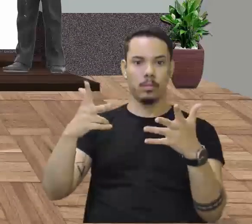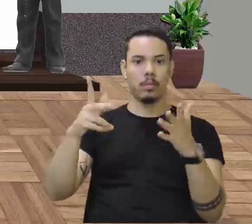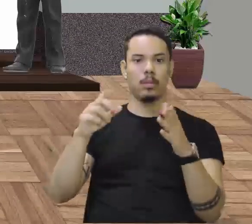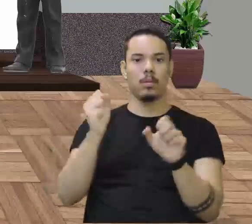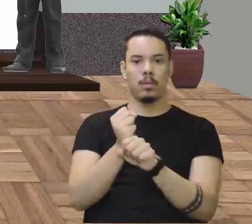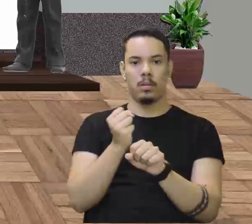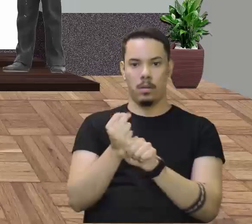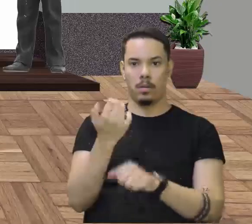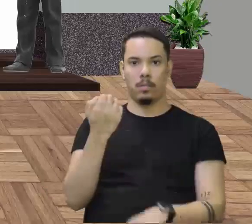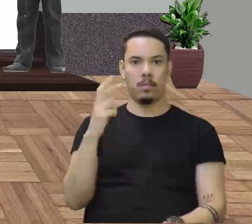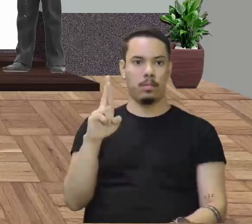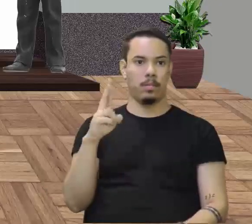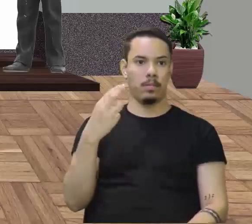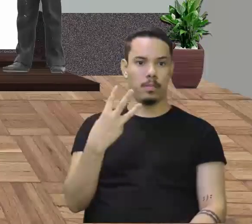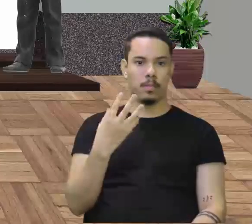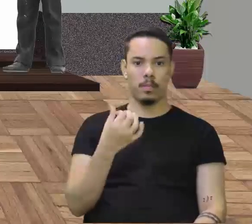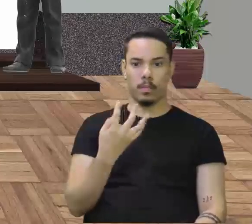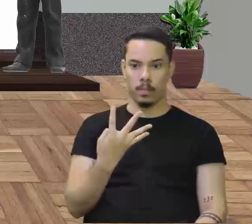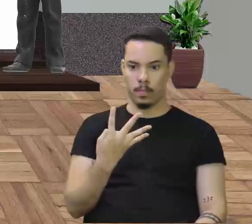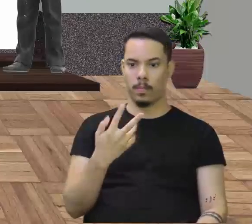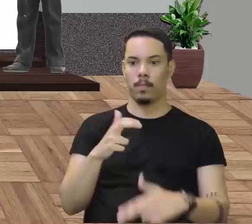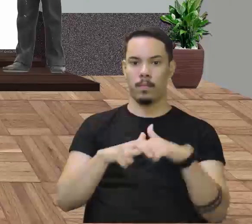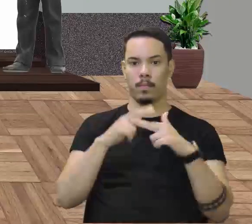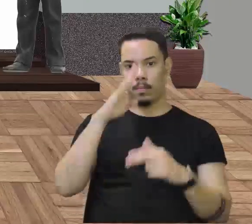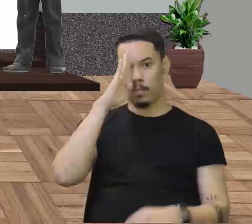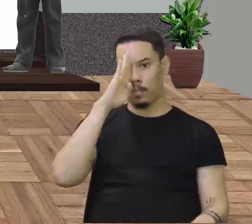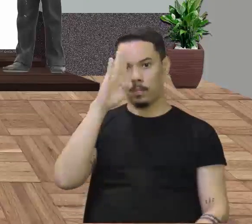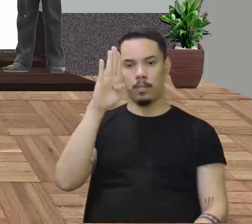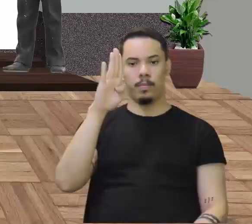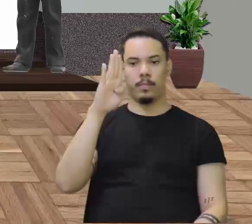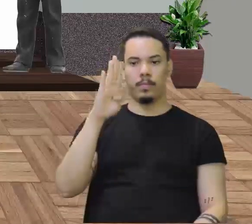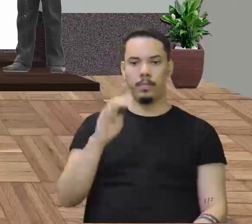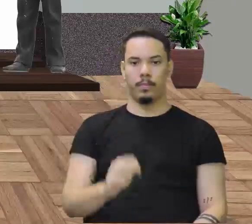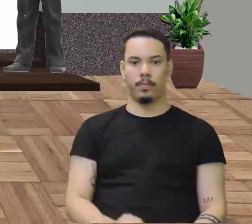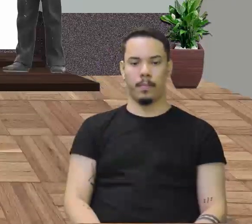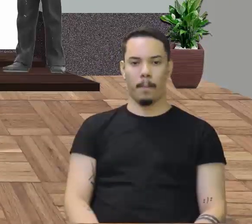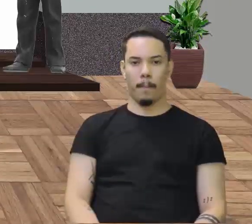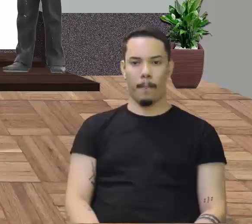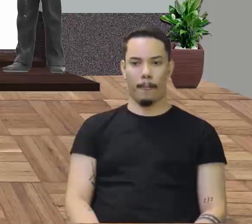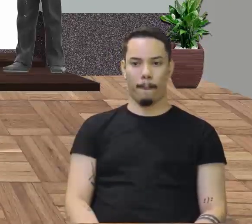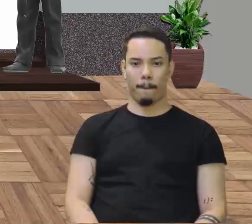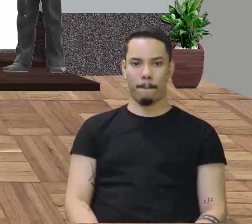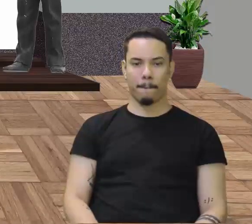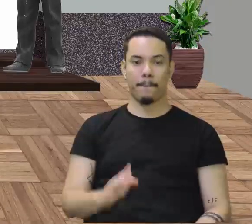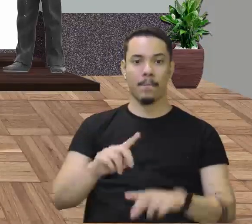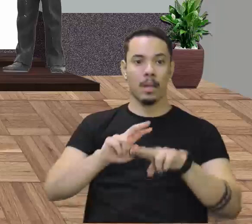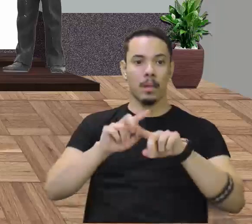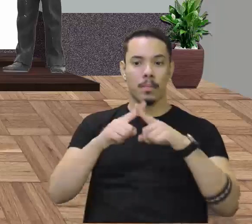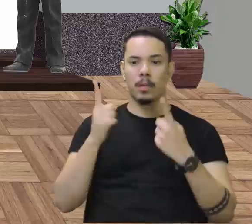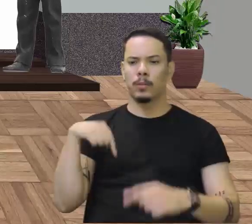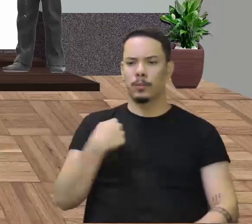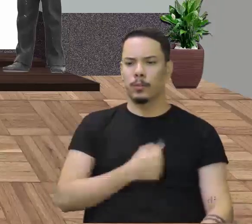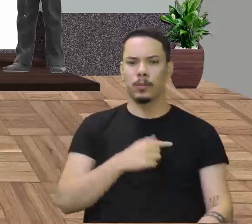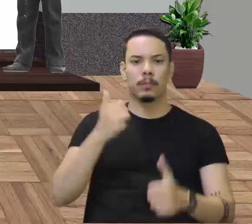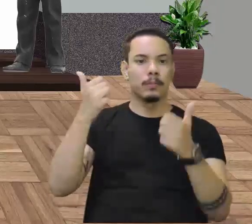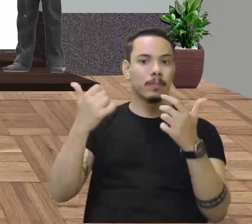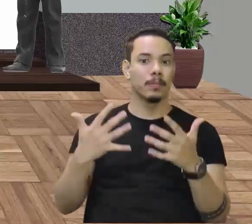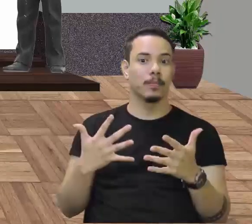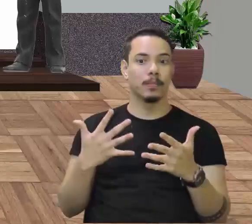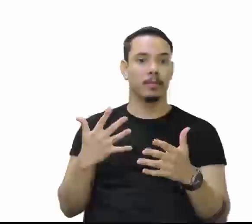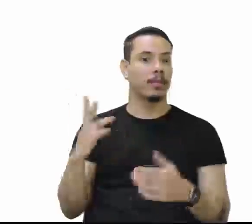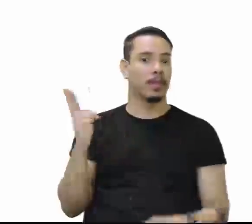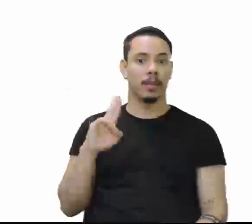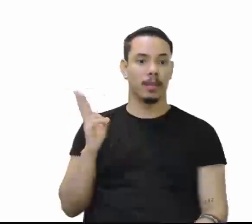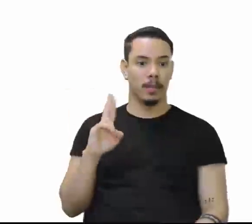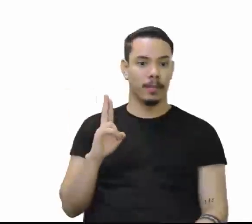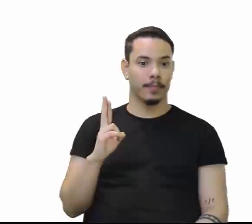da BR-364. Ela que está nessa obra da BR-364. nós estamos falando, na tela para